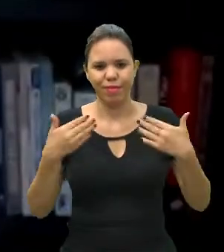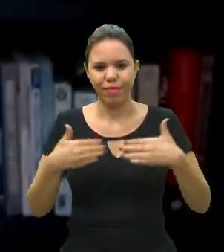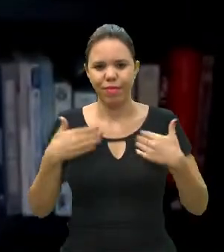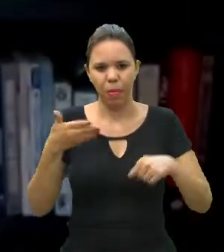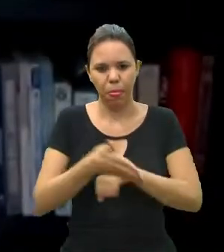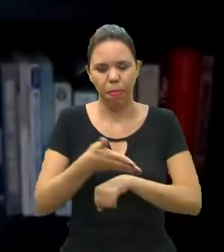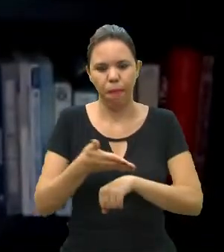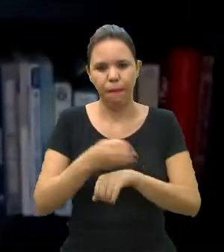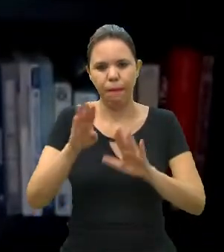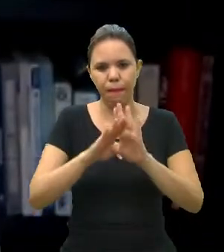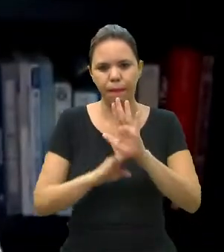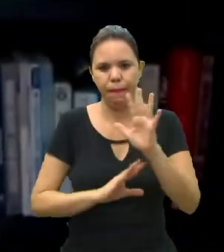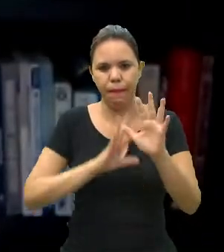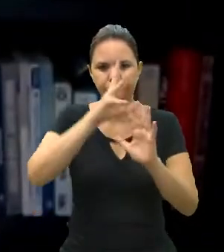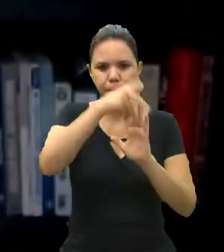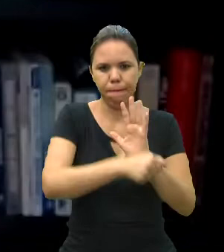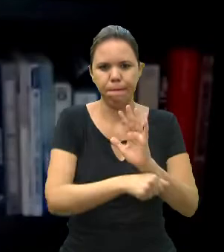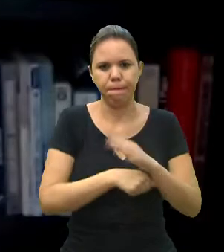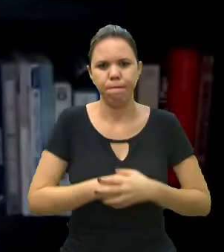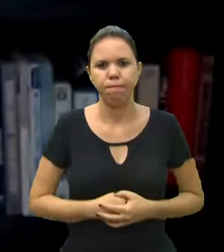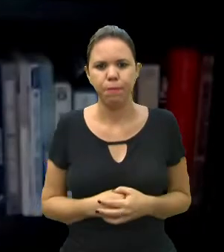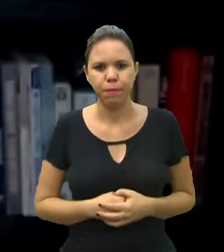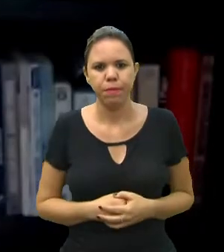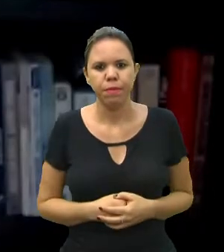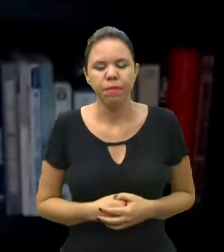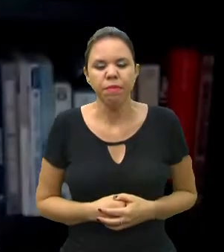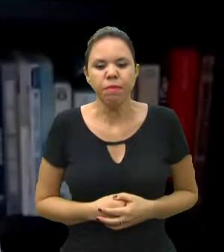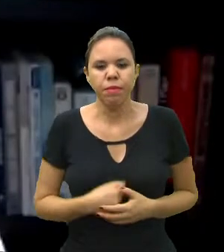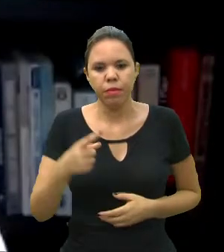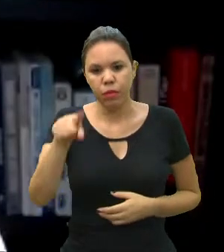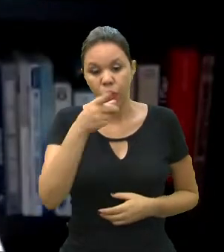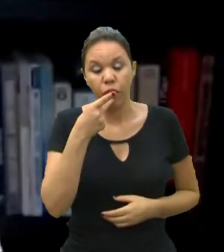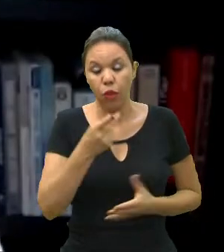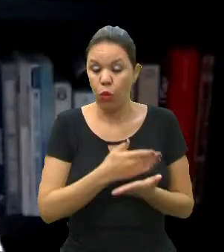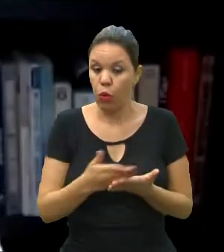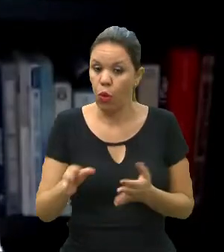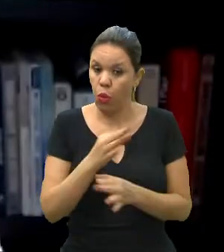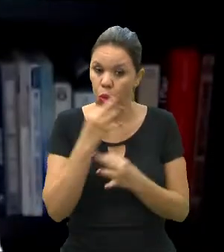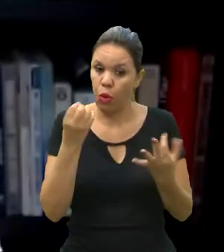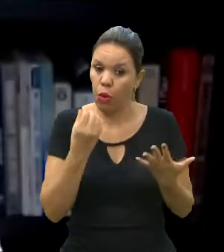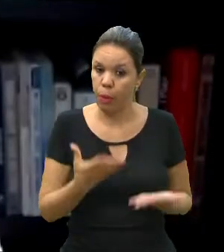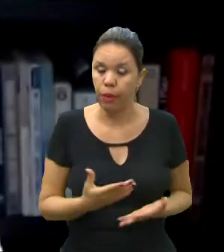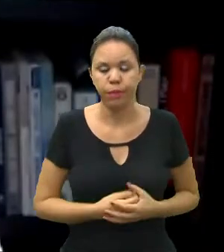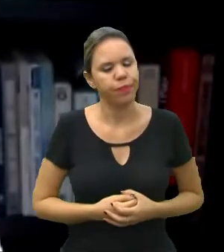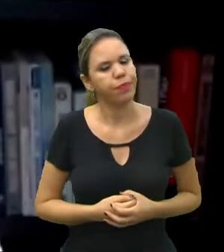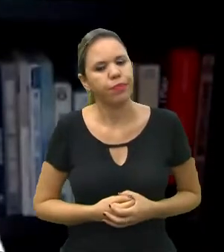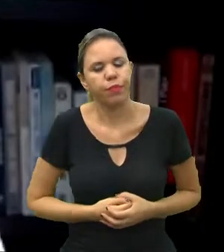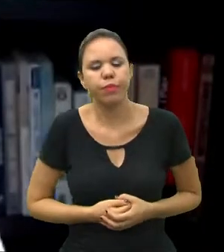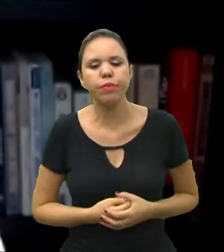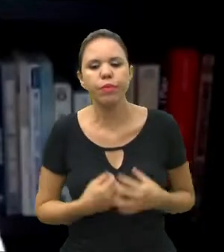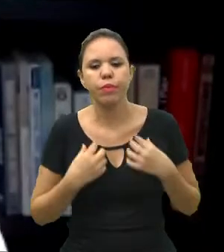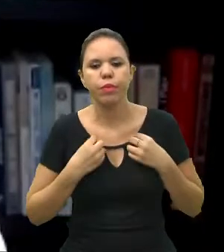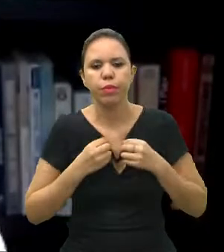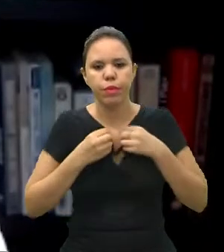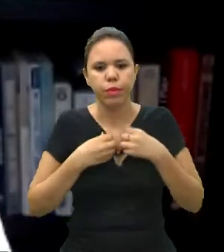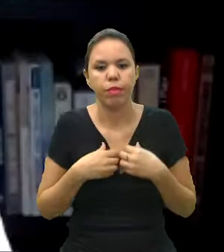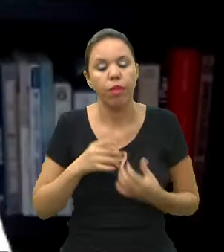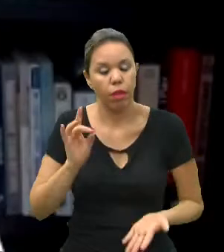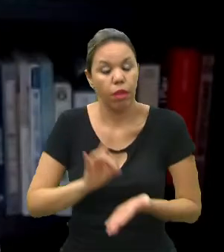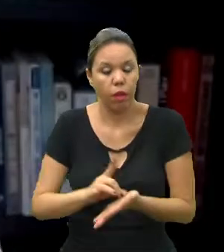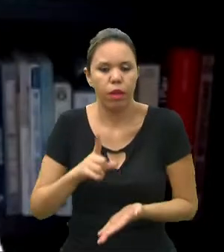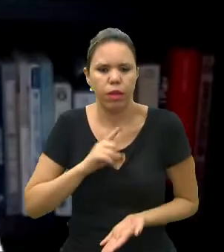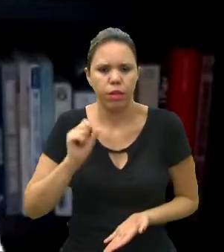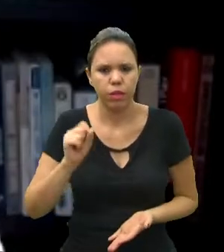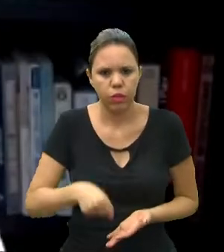uma alegria participar desse programa Giro Ambiental. E você fez uma introdução muito boa, Mariana, na medida em que há,